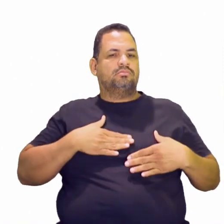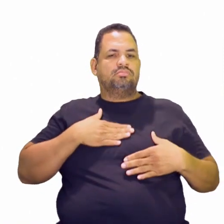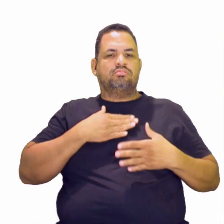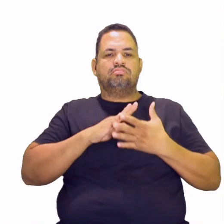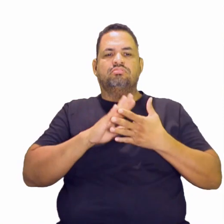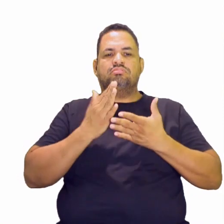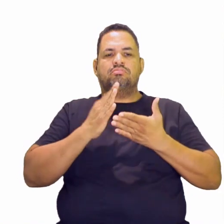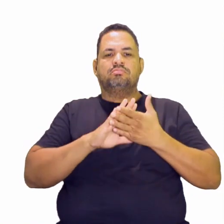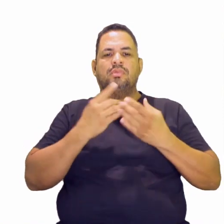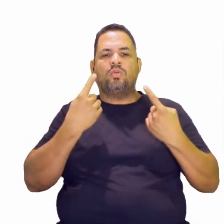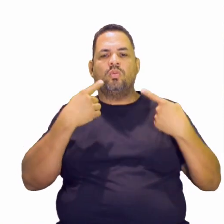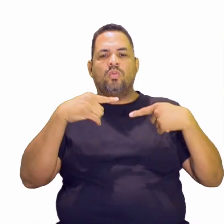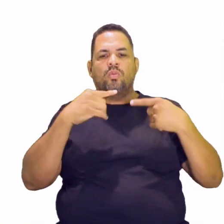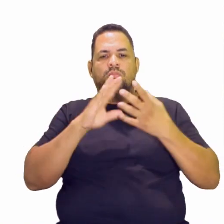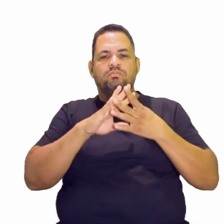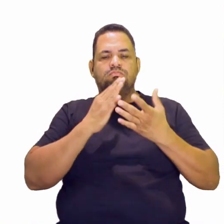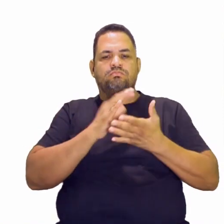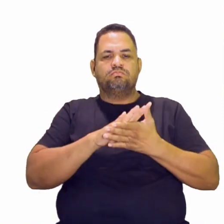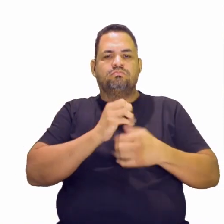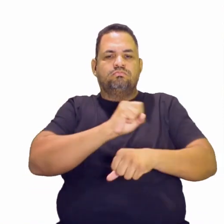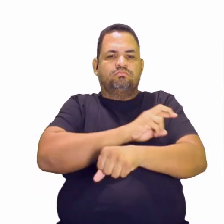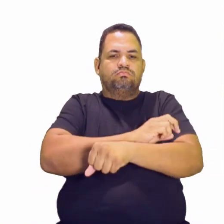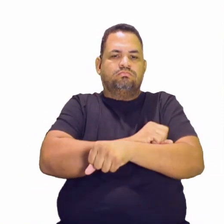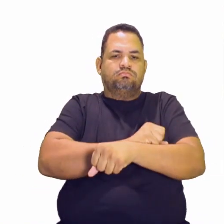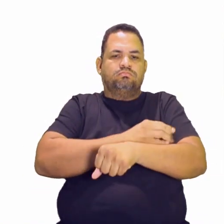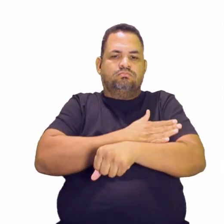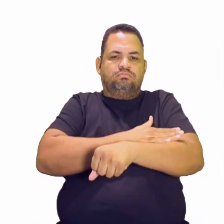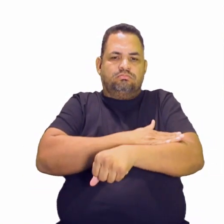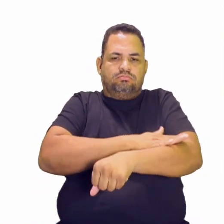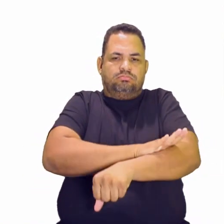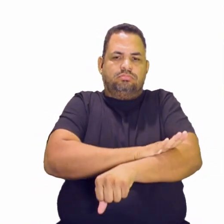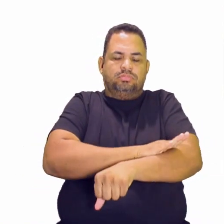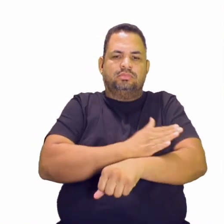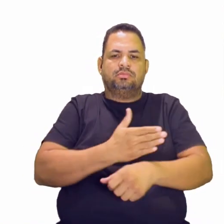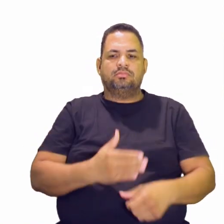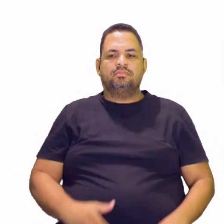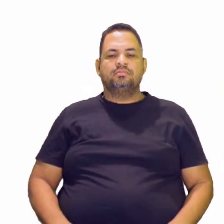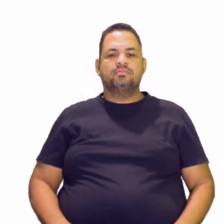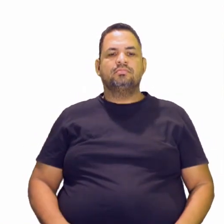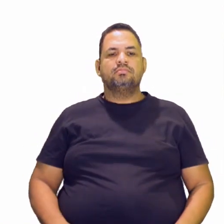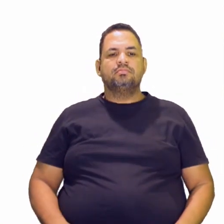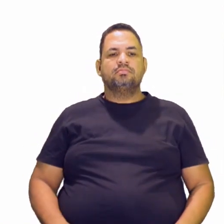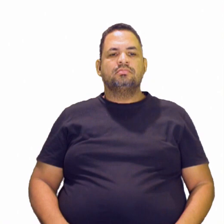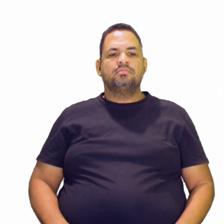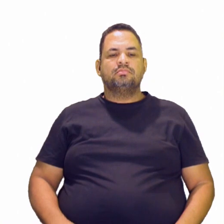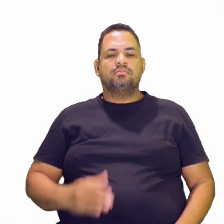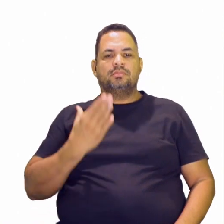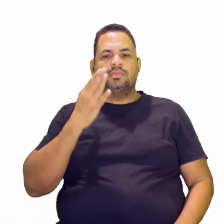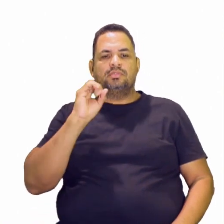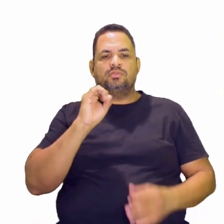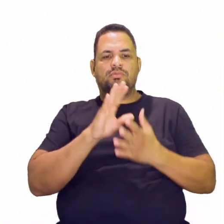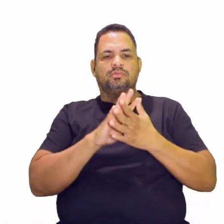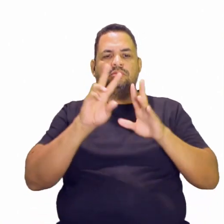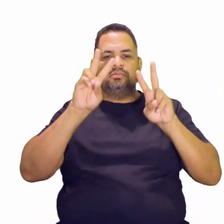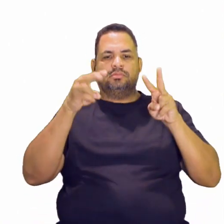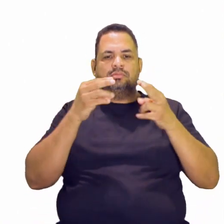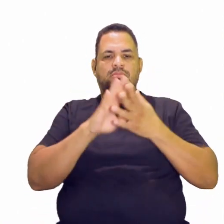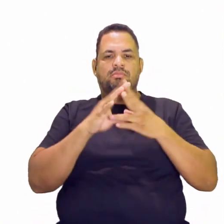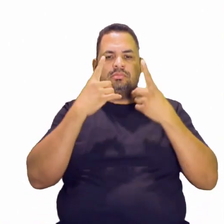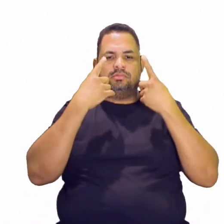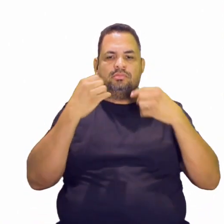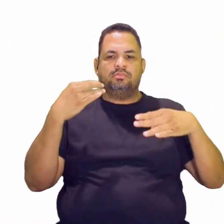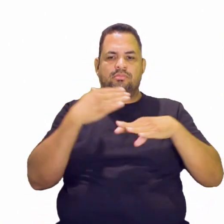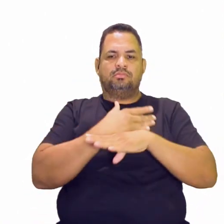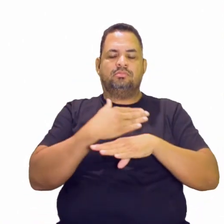um combate ao racismo, a canção é uma apologia ao racismo, o tema da canção é a